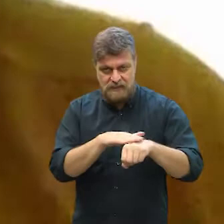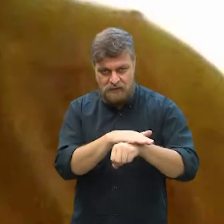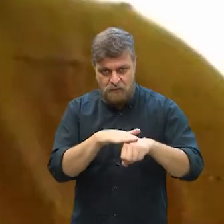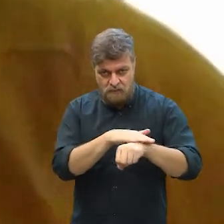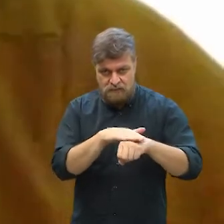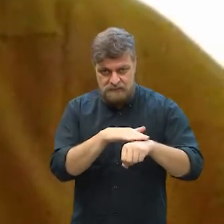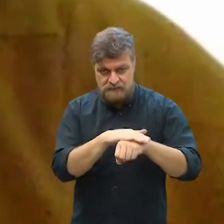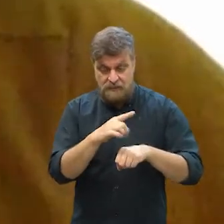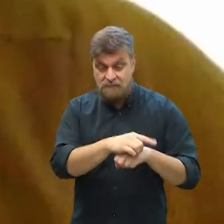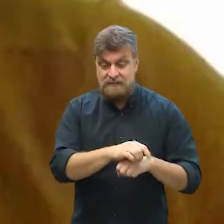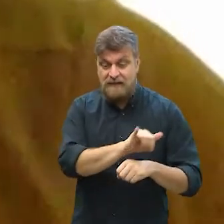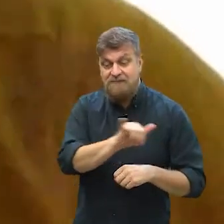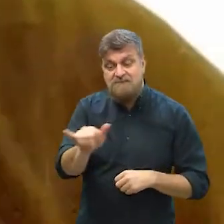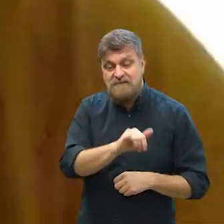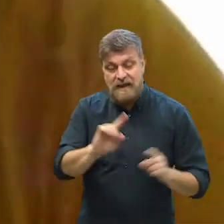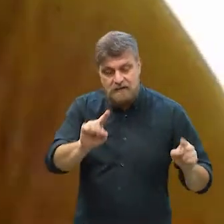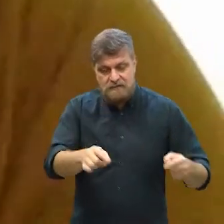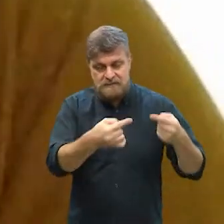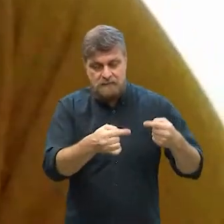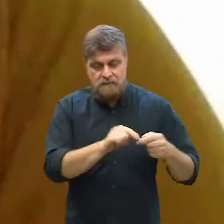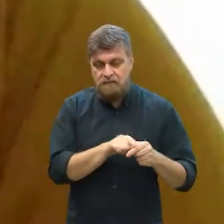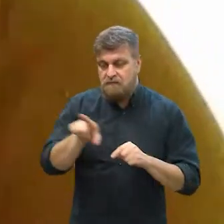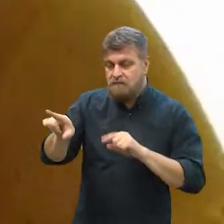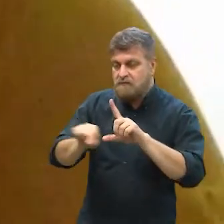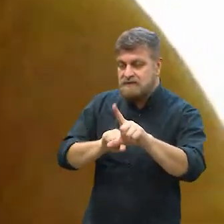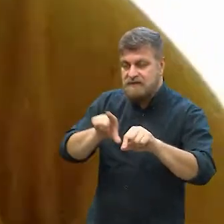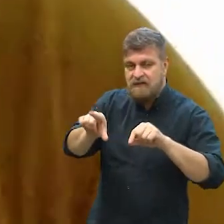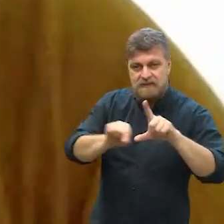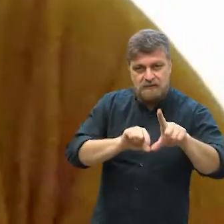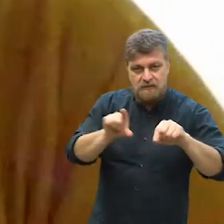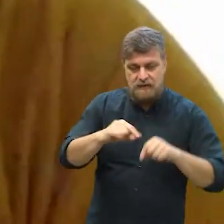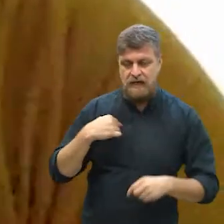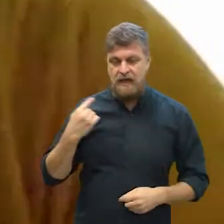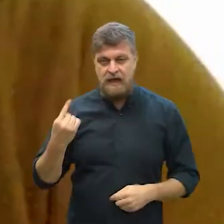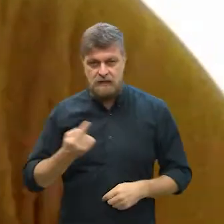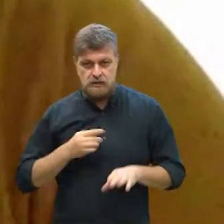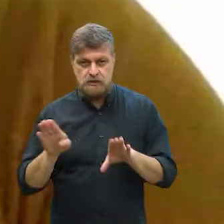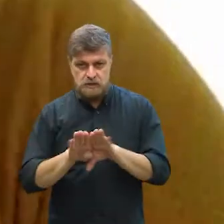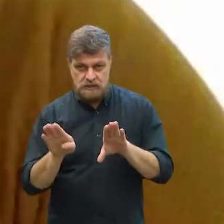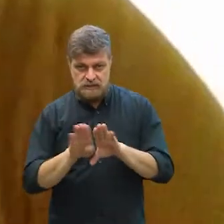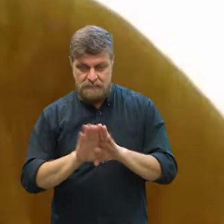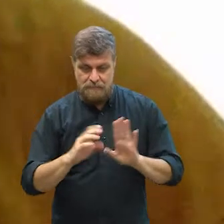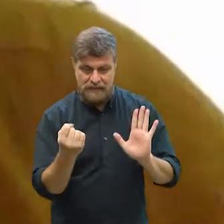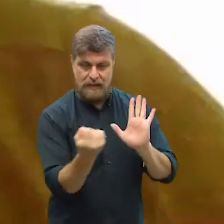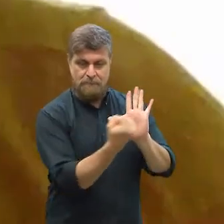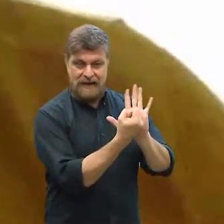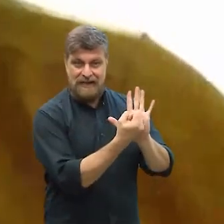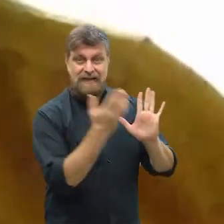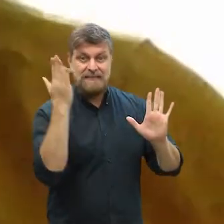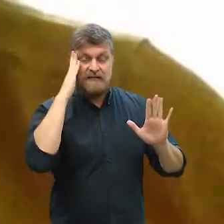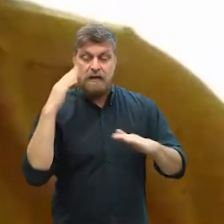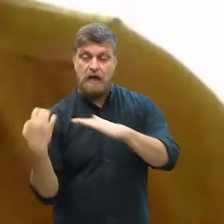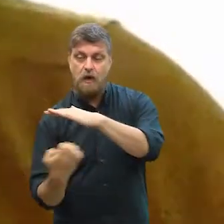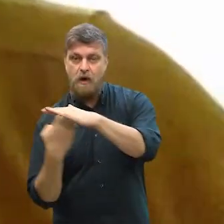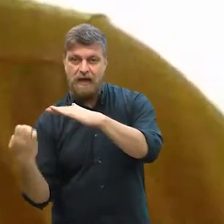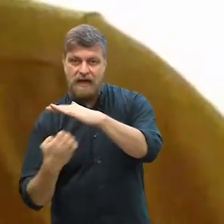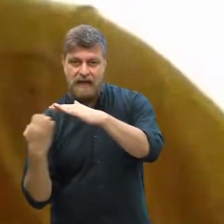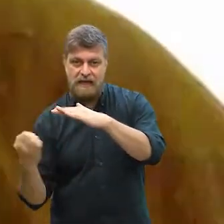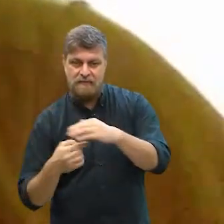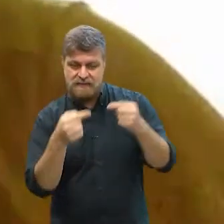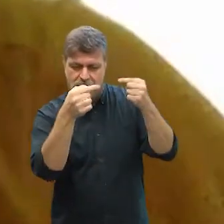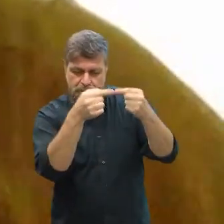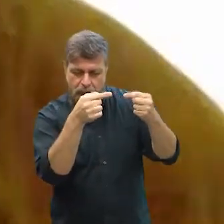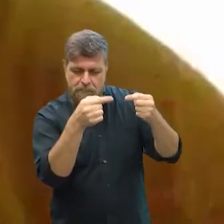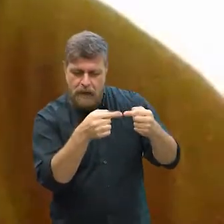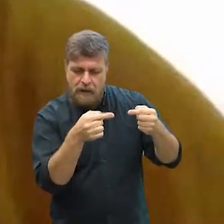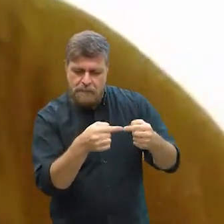você tem de desafio, e você vai fazer a tua escolha dentro da nossa indicação. Então, a gente seleciona também para essas marcas as agências mais aderentes ao